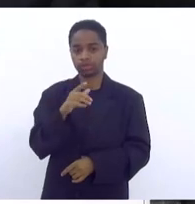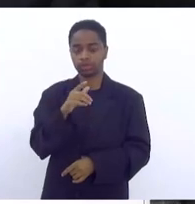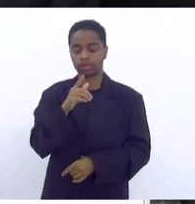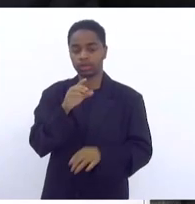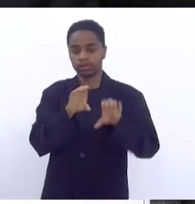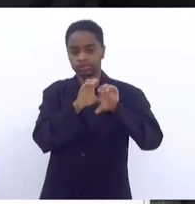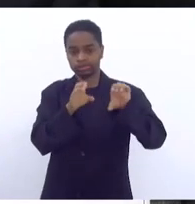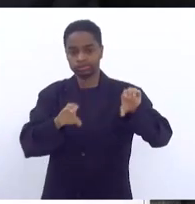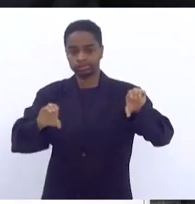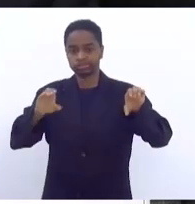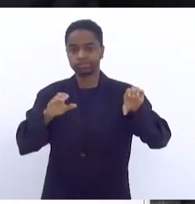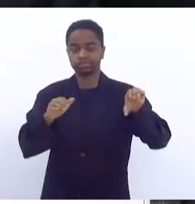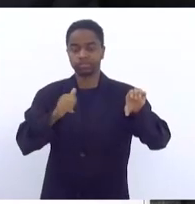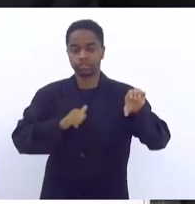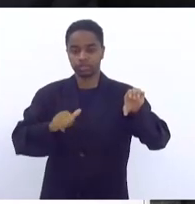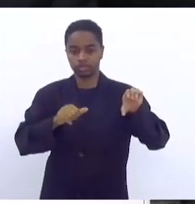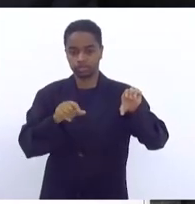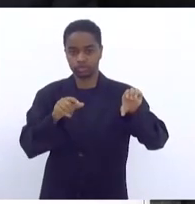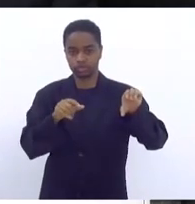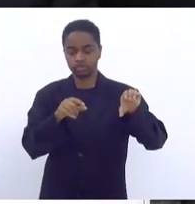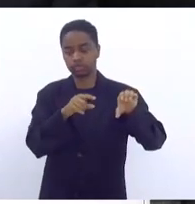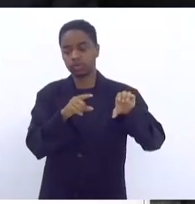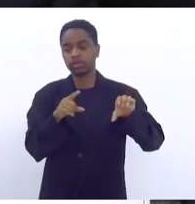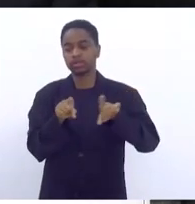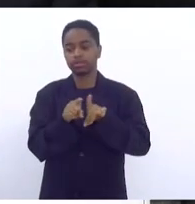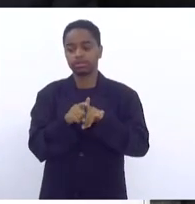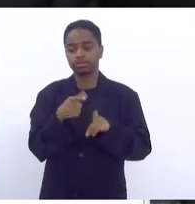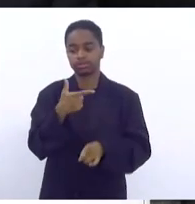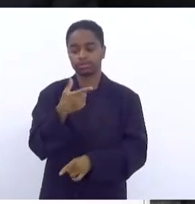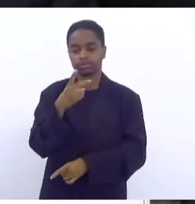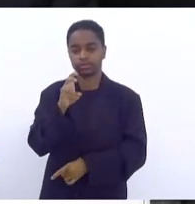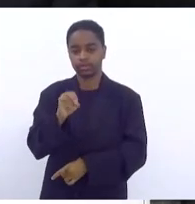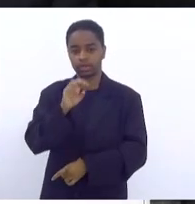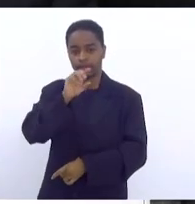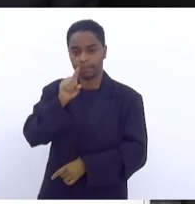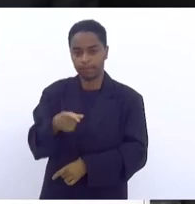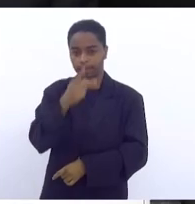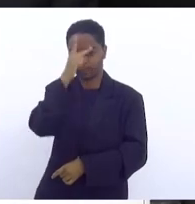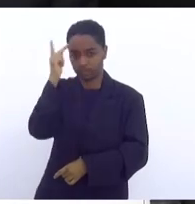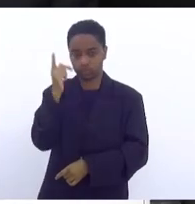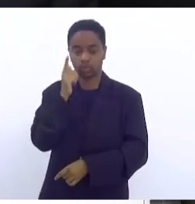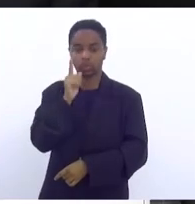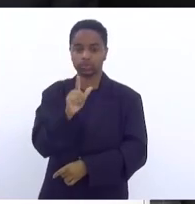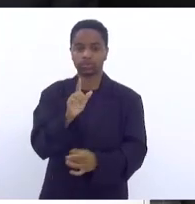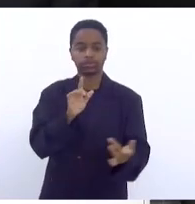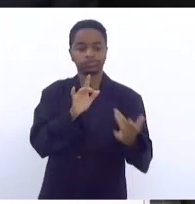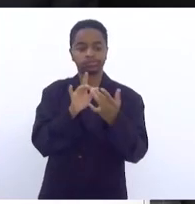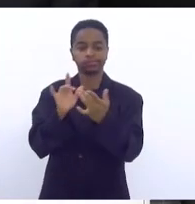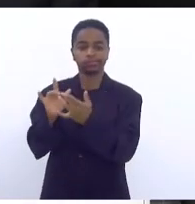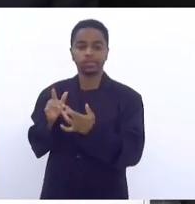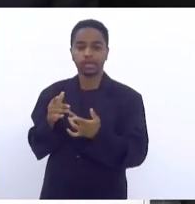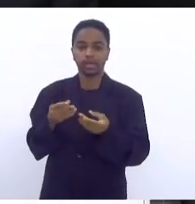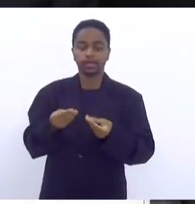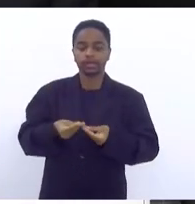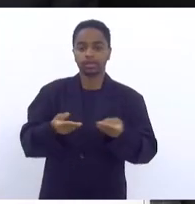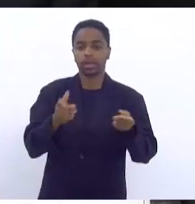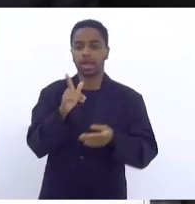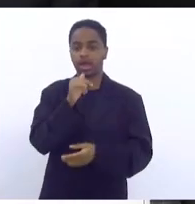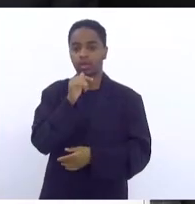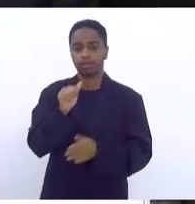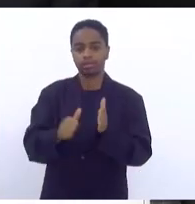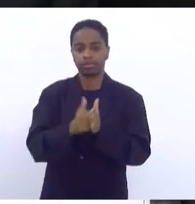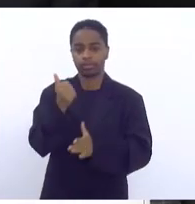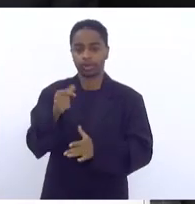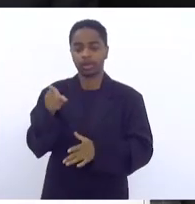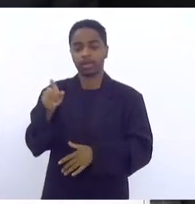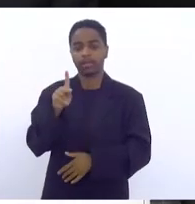270.000 pessoas tiveram acesso à água pela primeira vez nós temos depoimento no Pavão Pavãozinho ali é 1 km do met quadado mais caro do